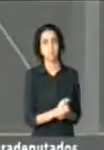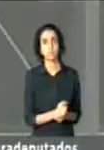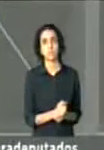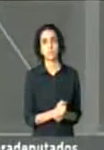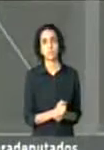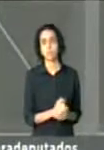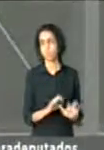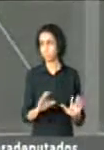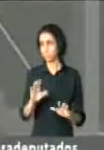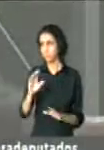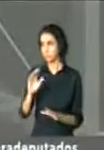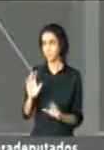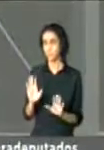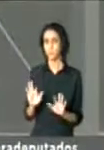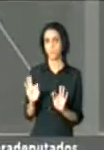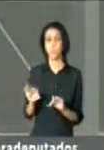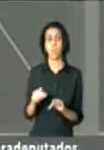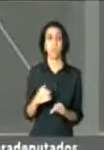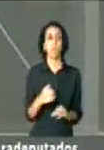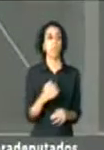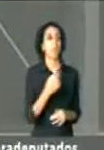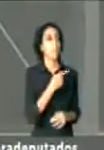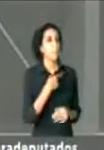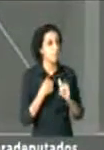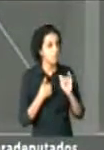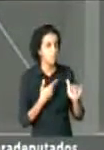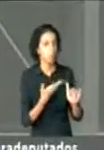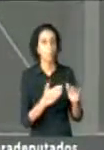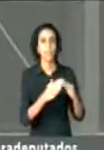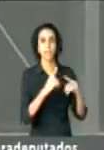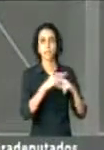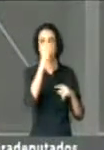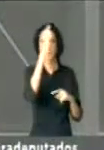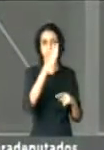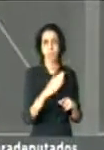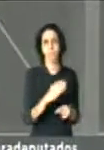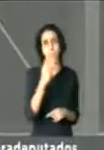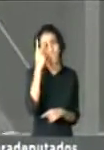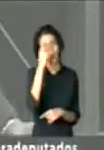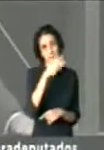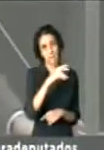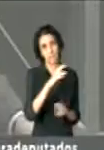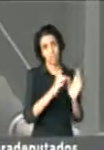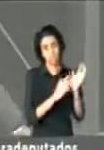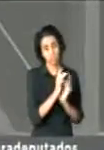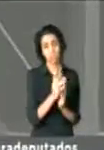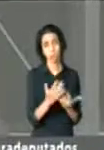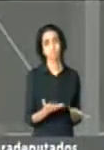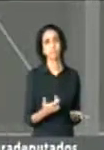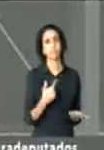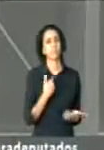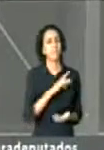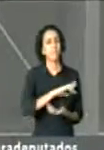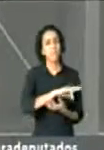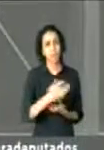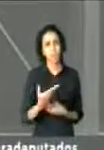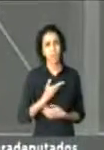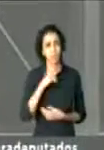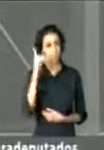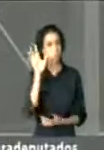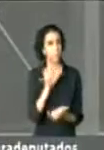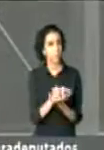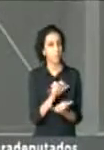Só para concluir, senhor presidente, o pastor Roberto Lucena, da Igreja Brasil para Cristo, onde eu tenho muitos amigos em Pernambuco,